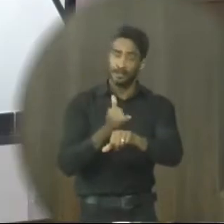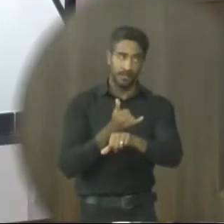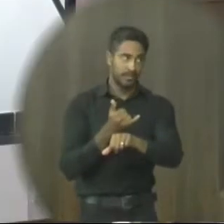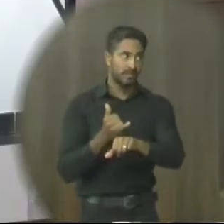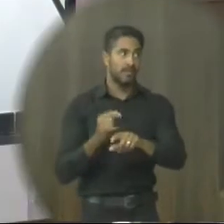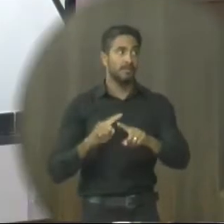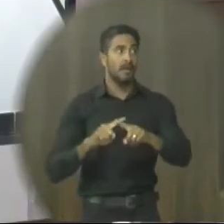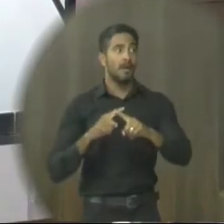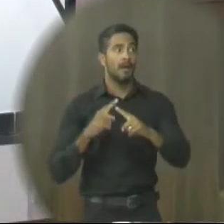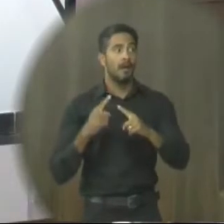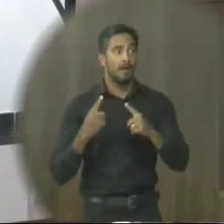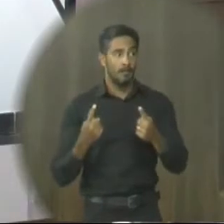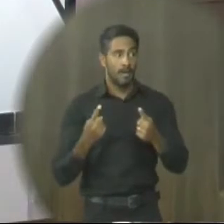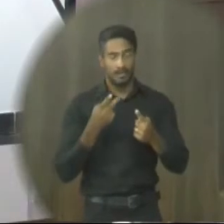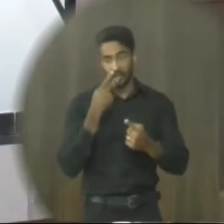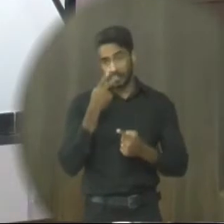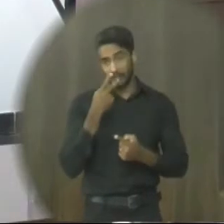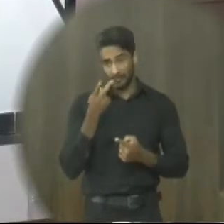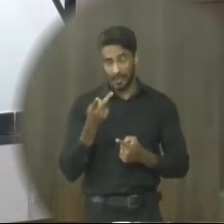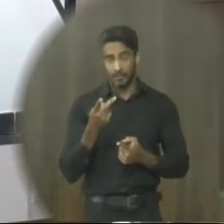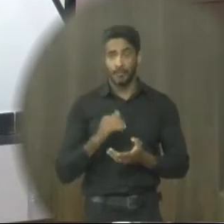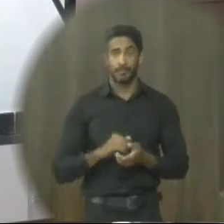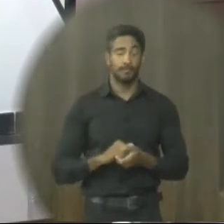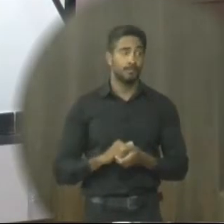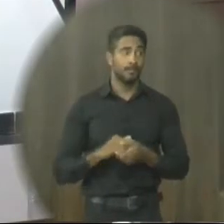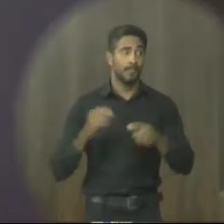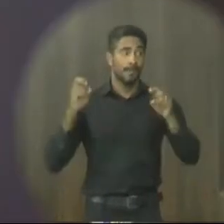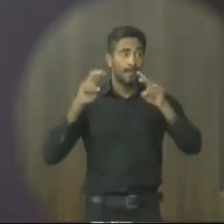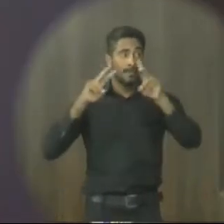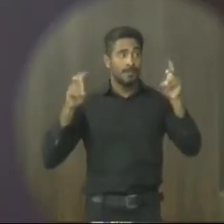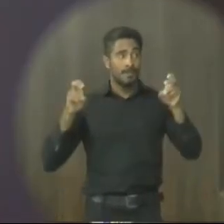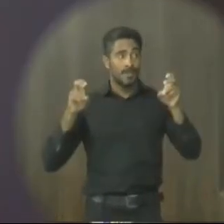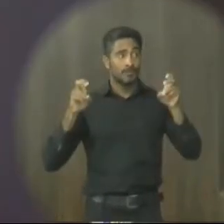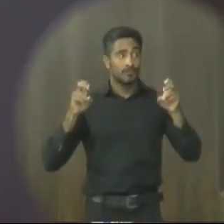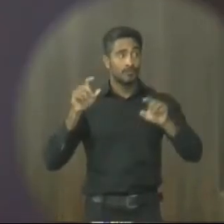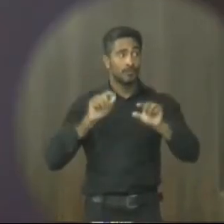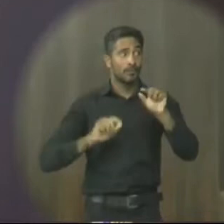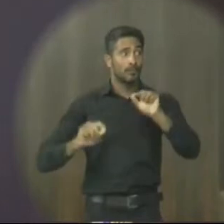de qualquer forma, como eu disse no início, esse assunto é um assunto